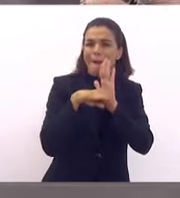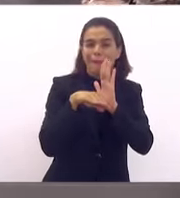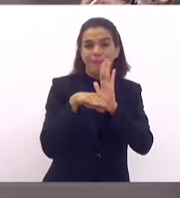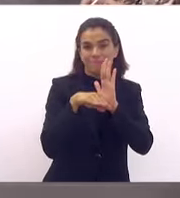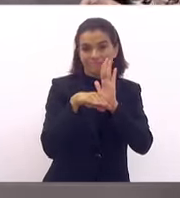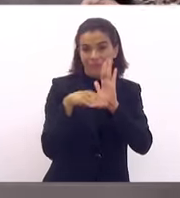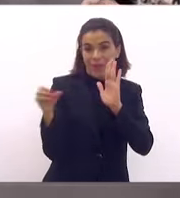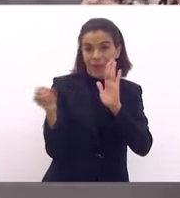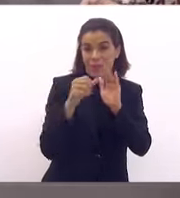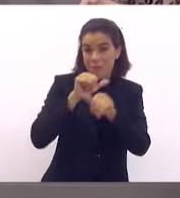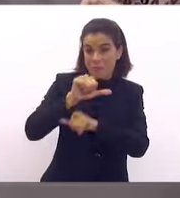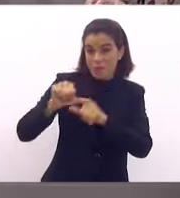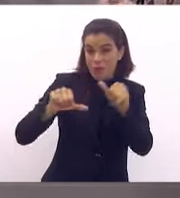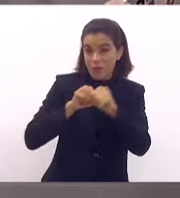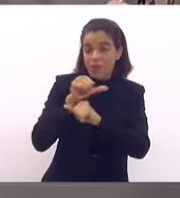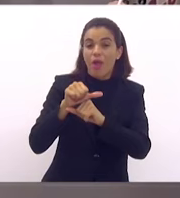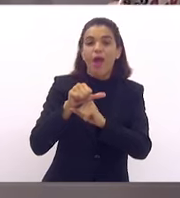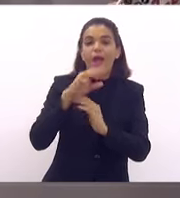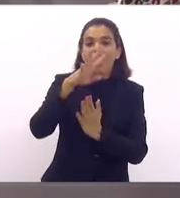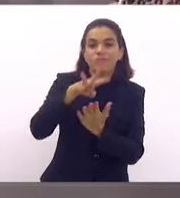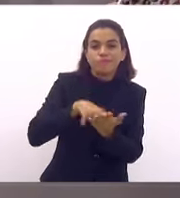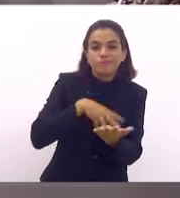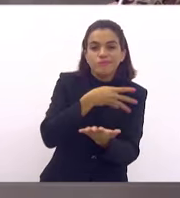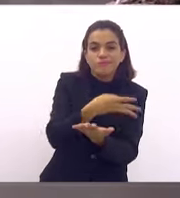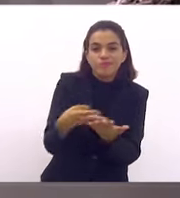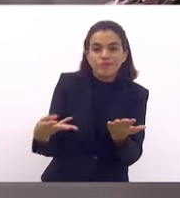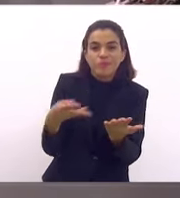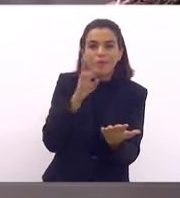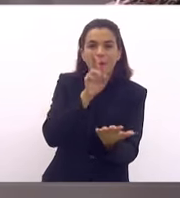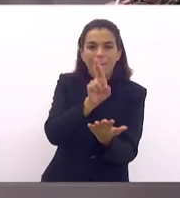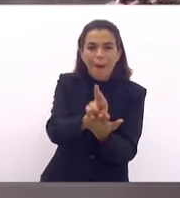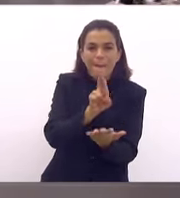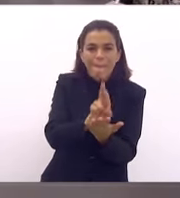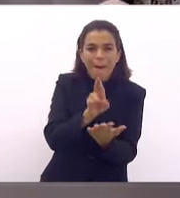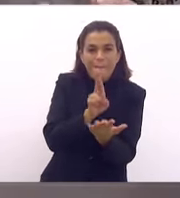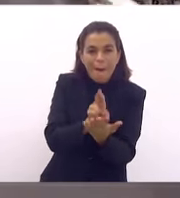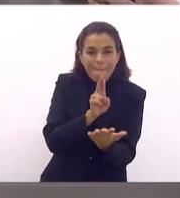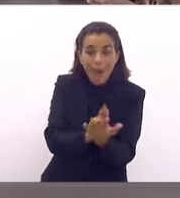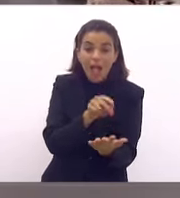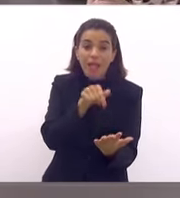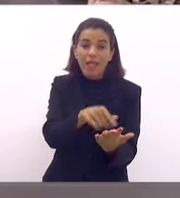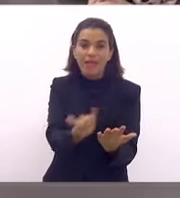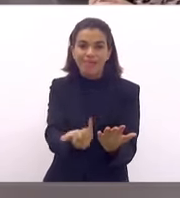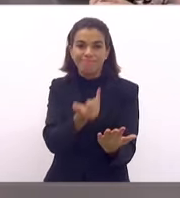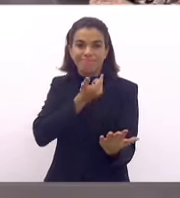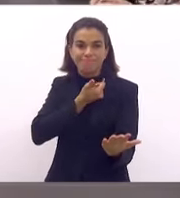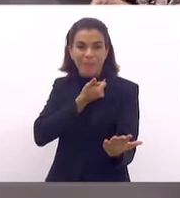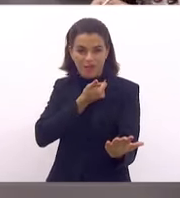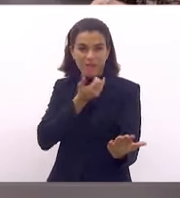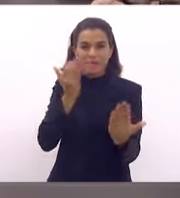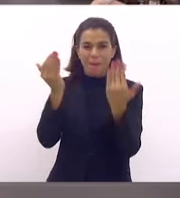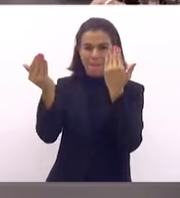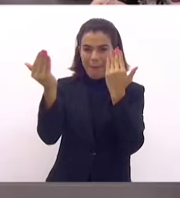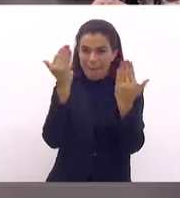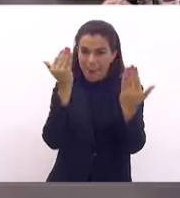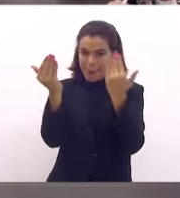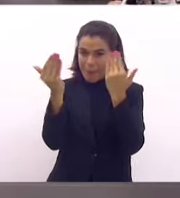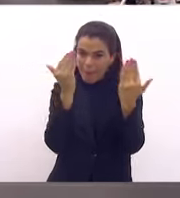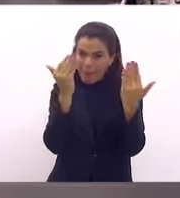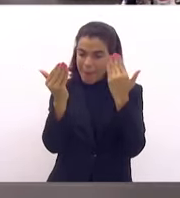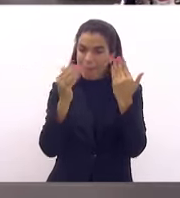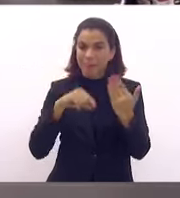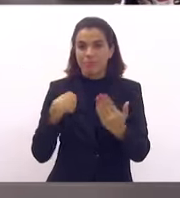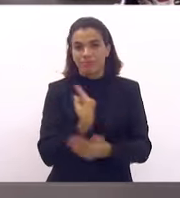da nossa inovação, que é um boletim de súmulas nosso da CCJ, que serve de balizador, claro que ele não é impositivo, mas serve de balizador a partir do momento